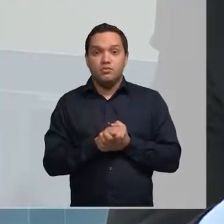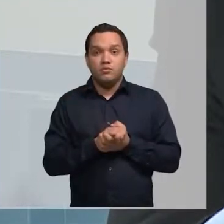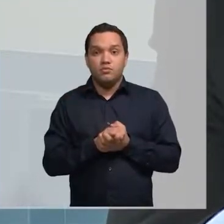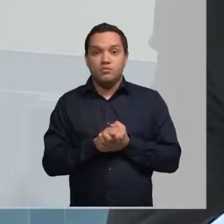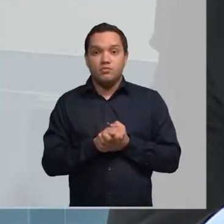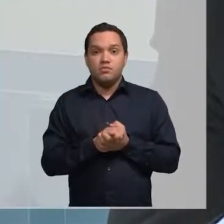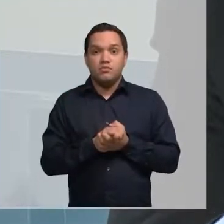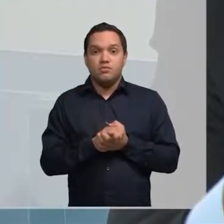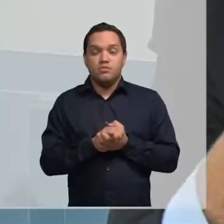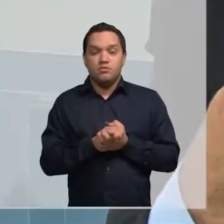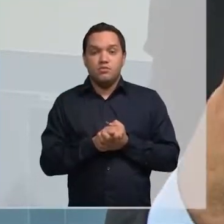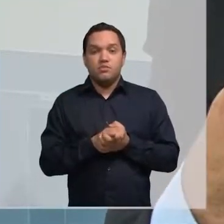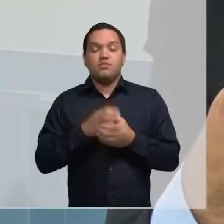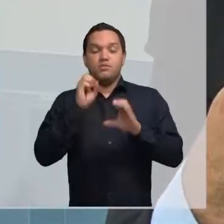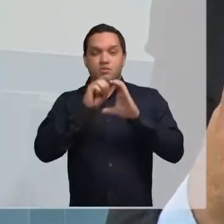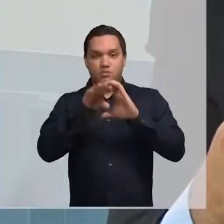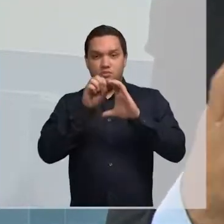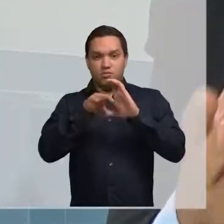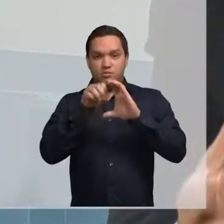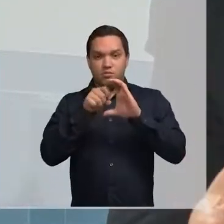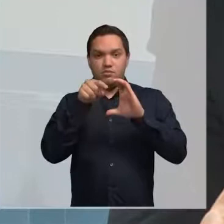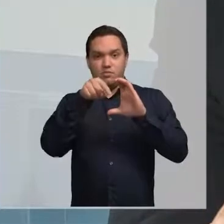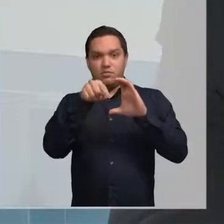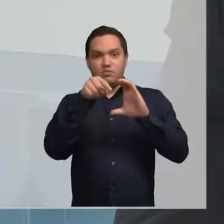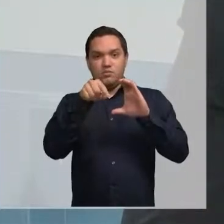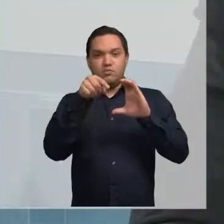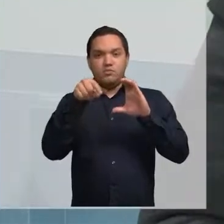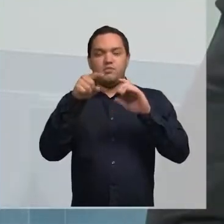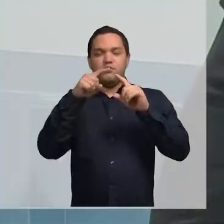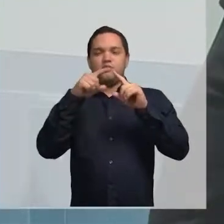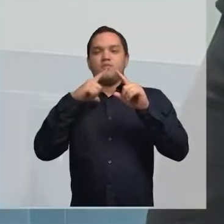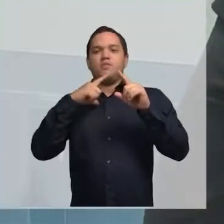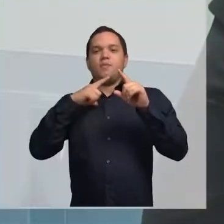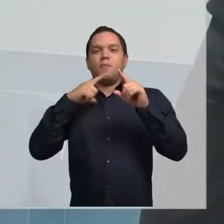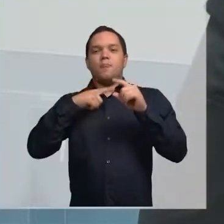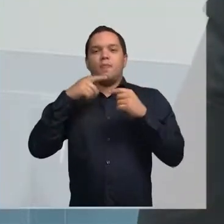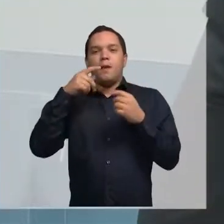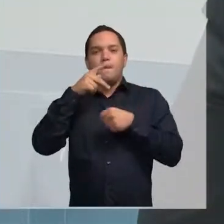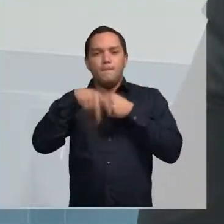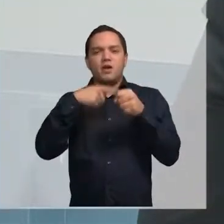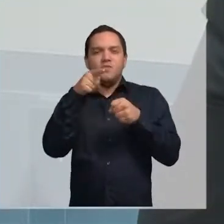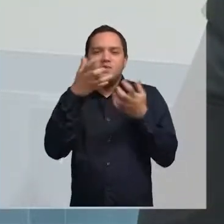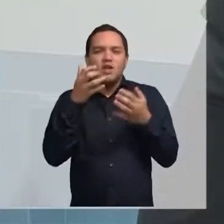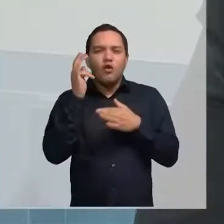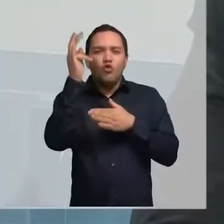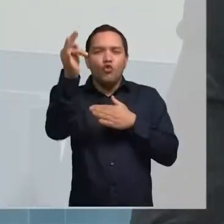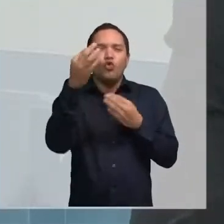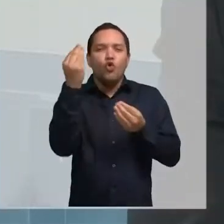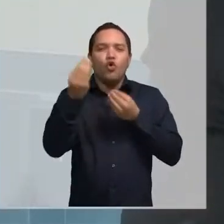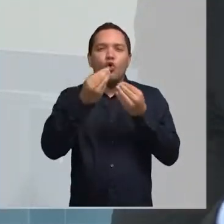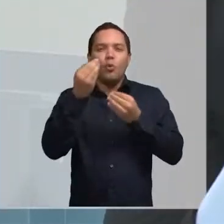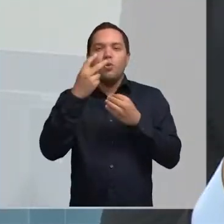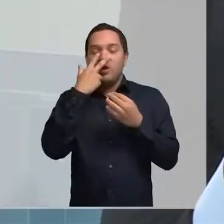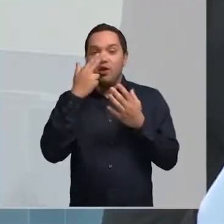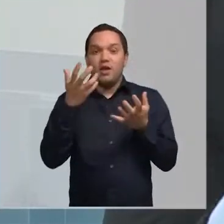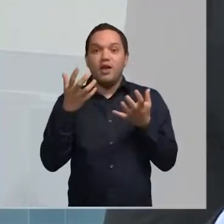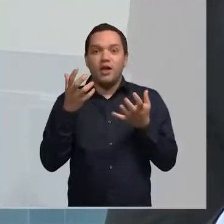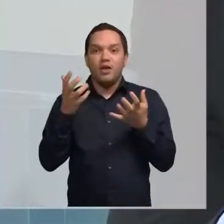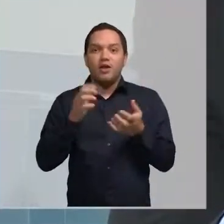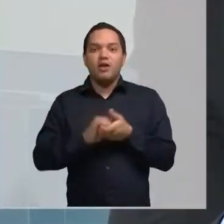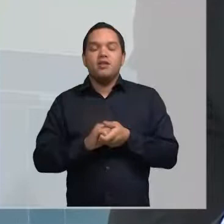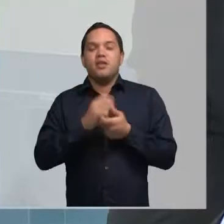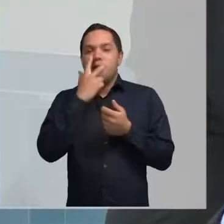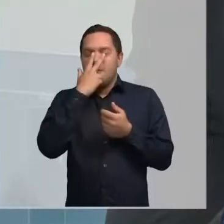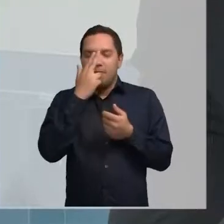feito pela Rede Globo, o país que você quer para o futuro, era, na realidade, uma busca de uma procuração